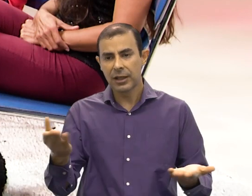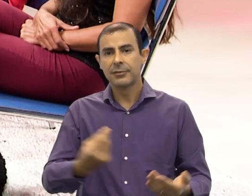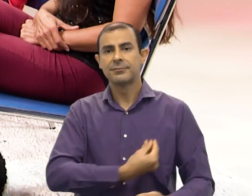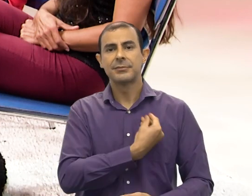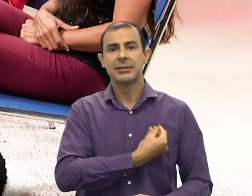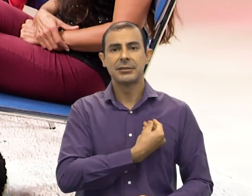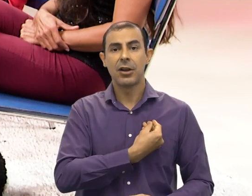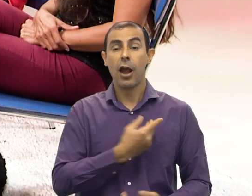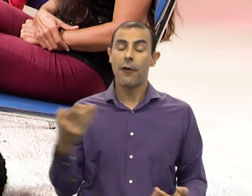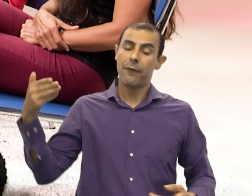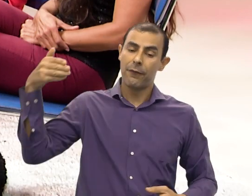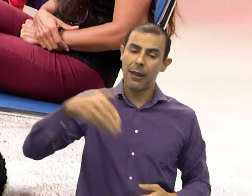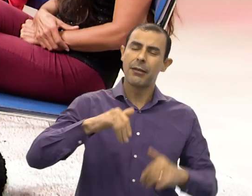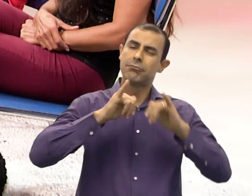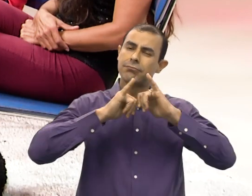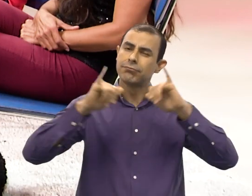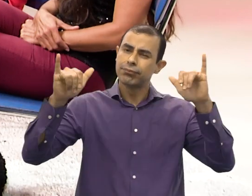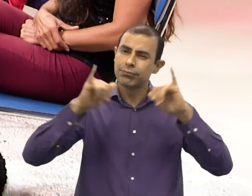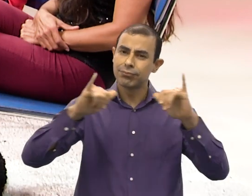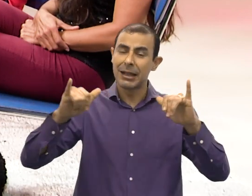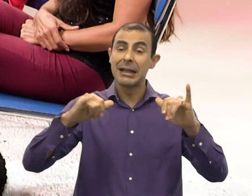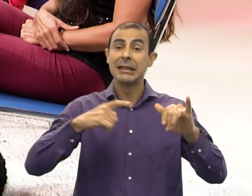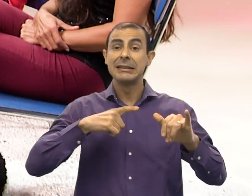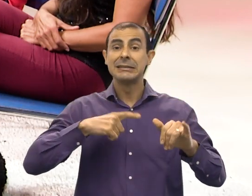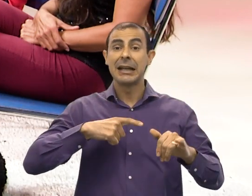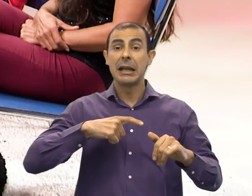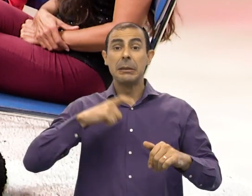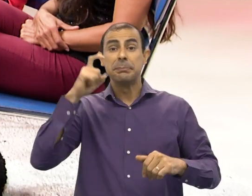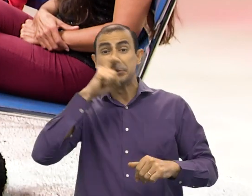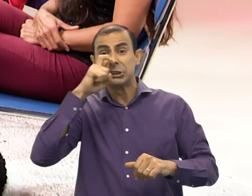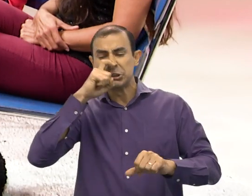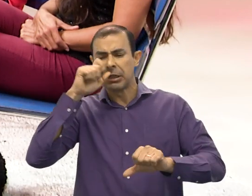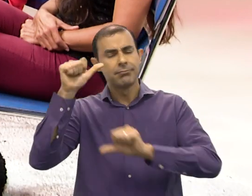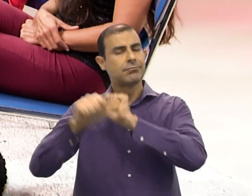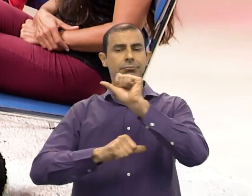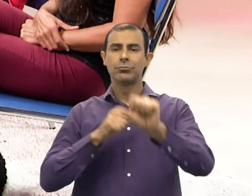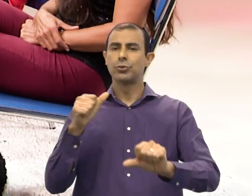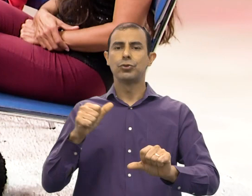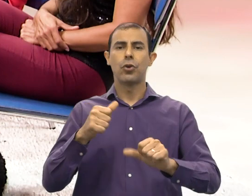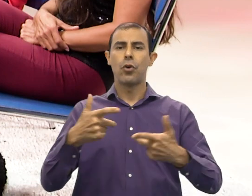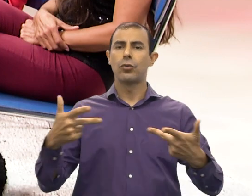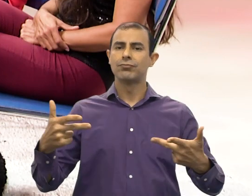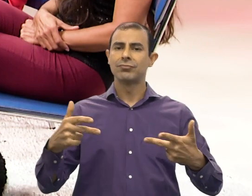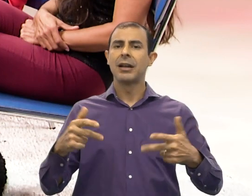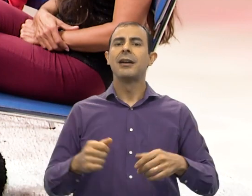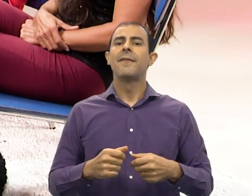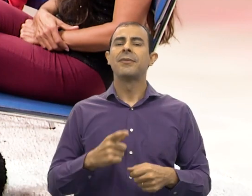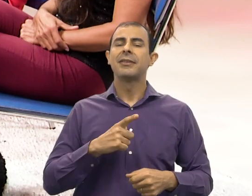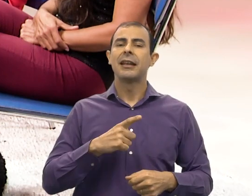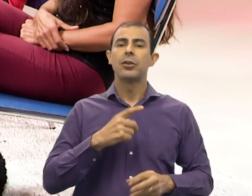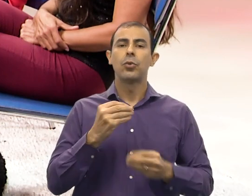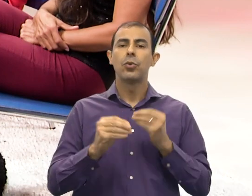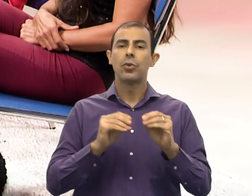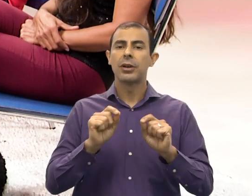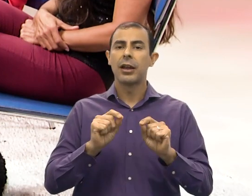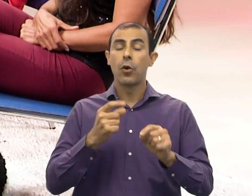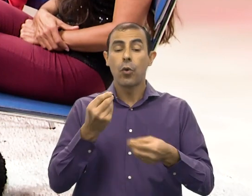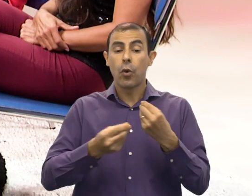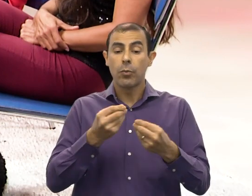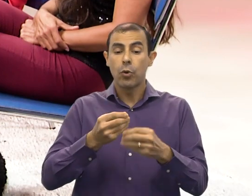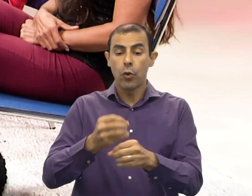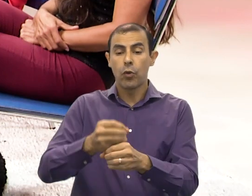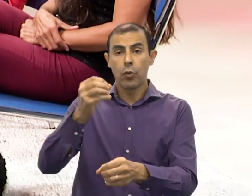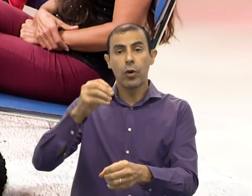participação de vocês, por trazer informação, de quebrar mitos, tirar medos da população a respeito da doação de